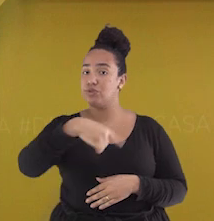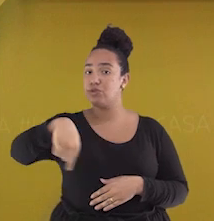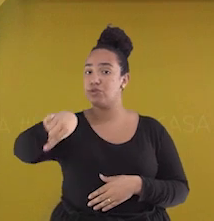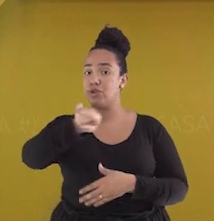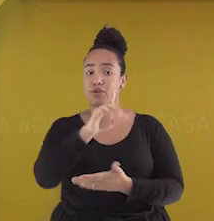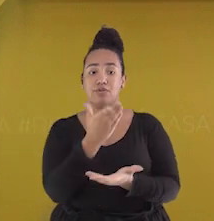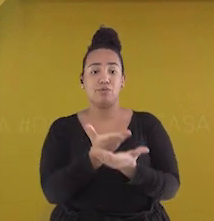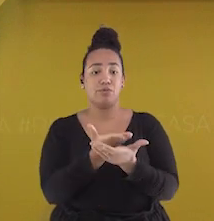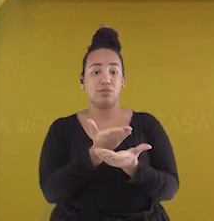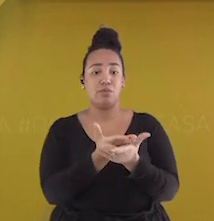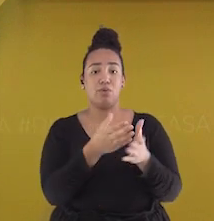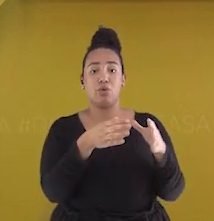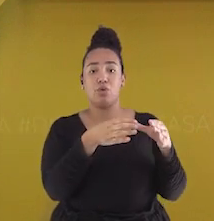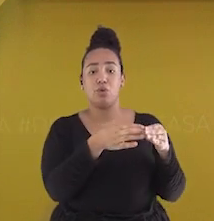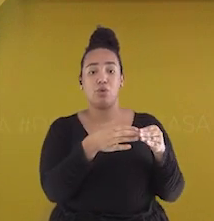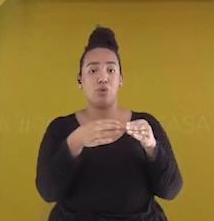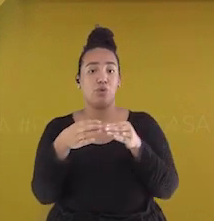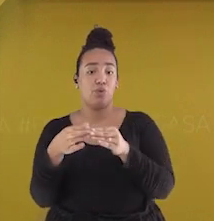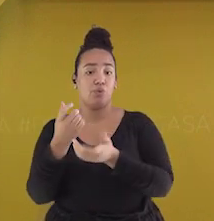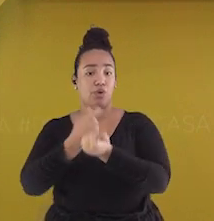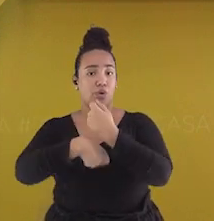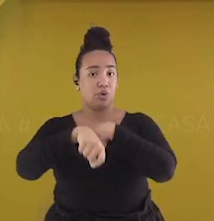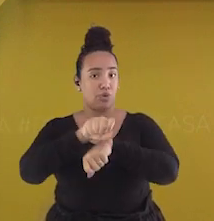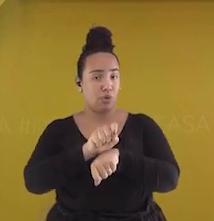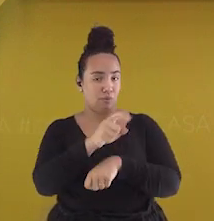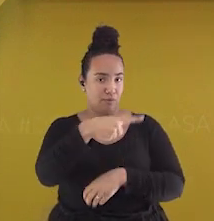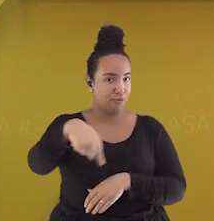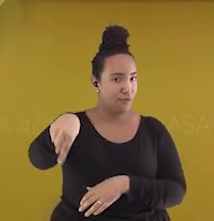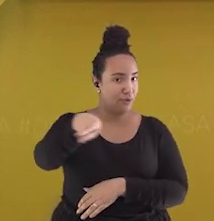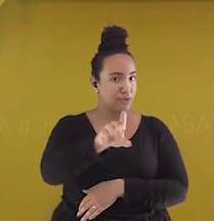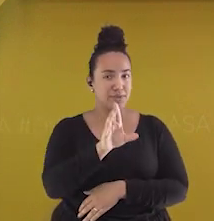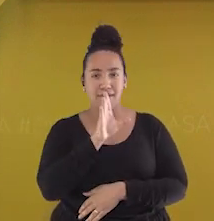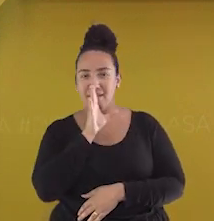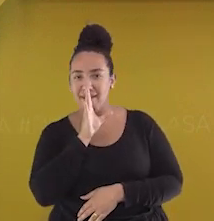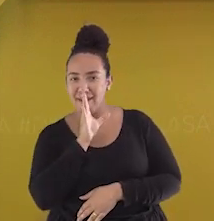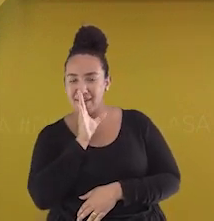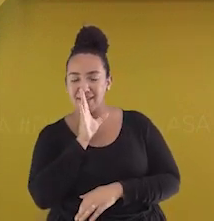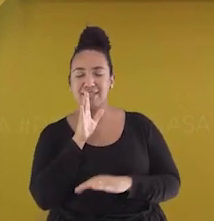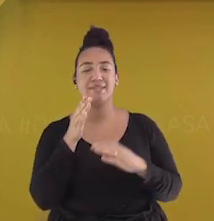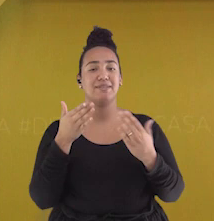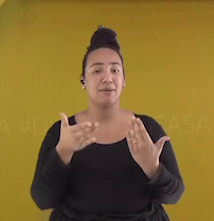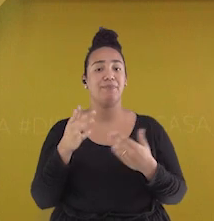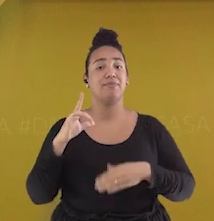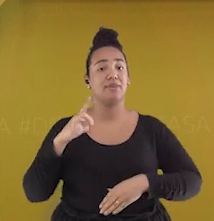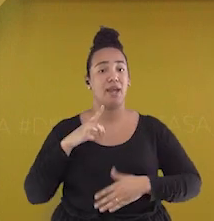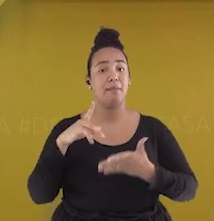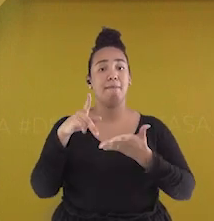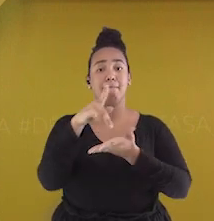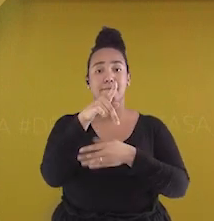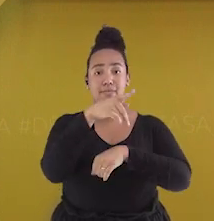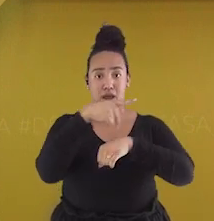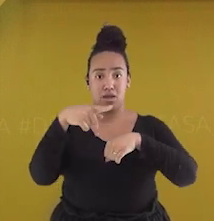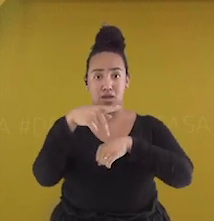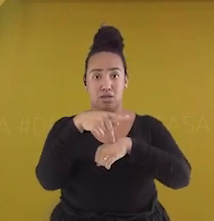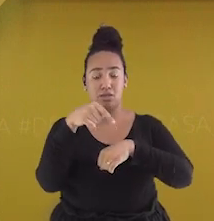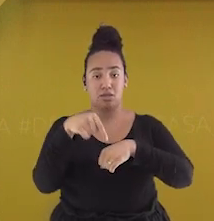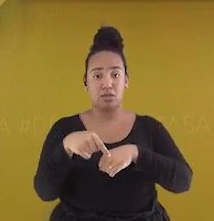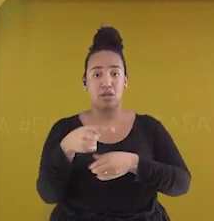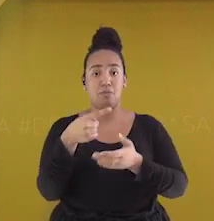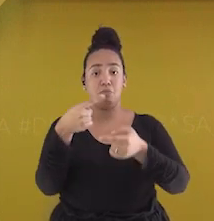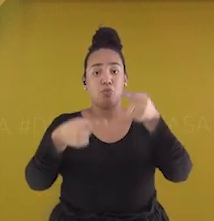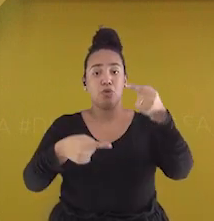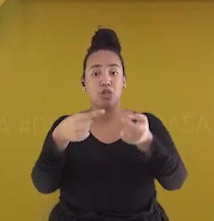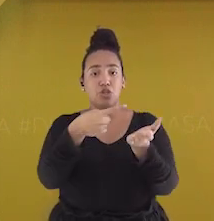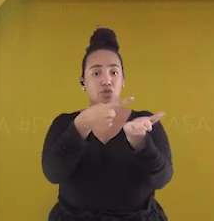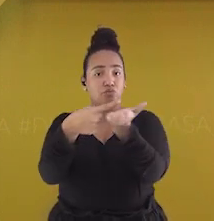estudar sobre blocos econômicos. Já ouviu falar? Muitos países estabelecem acordos políticos